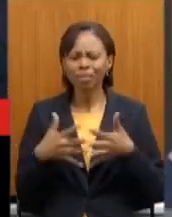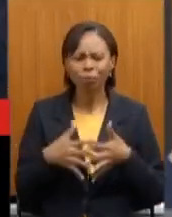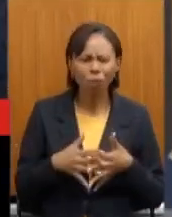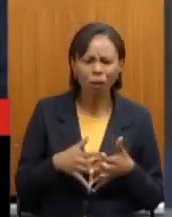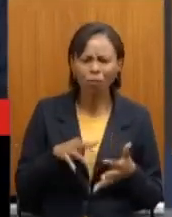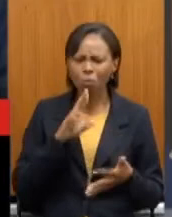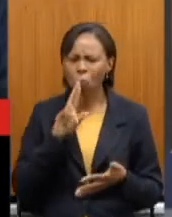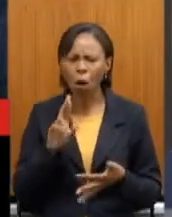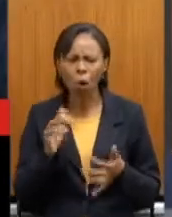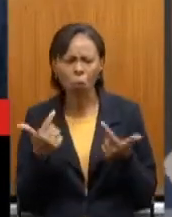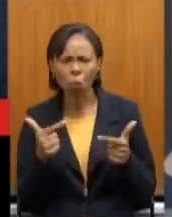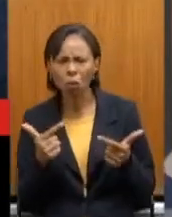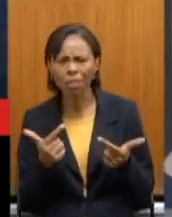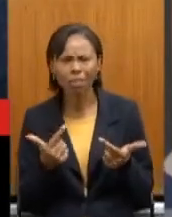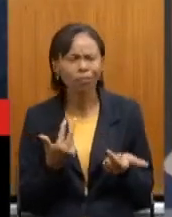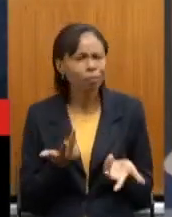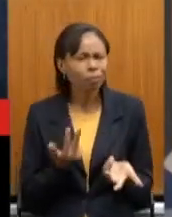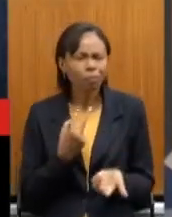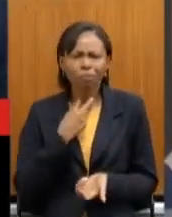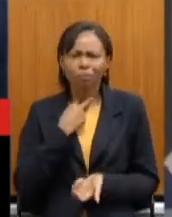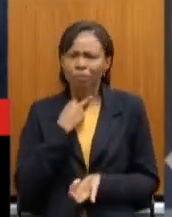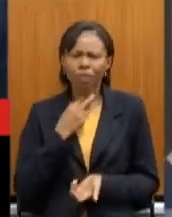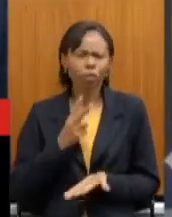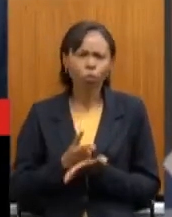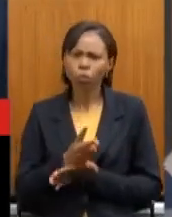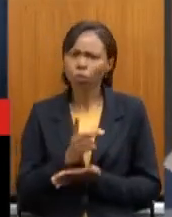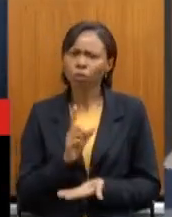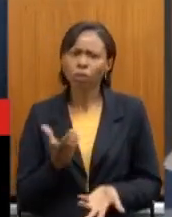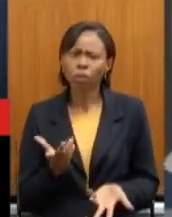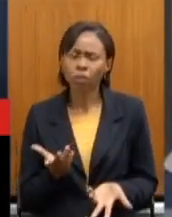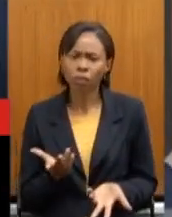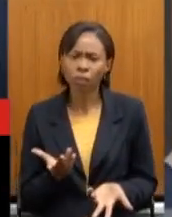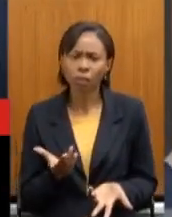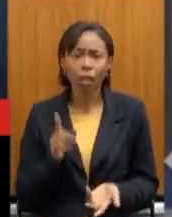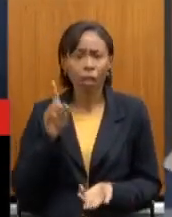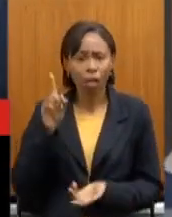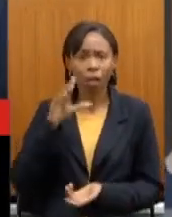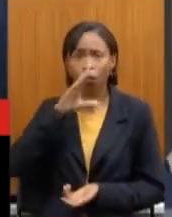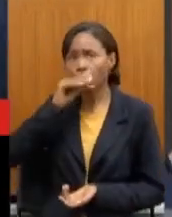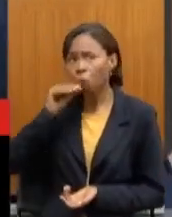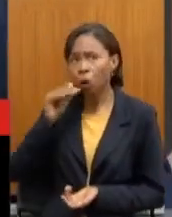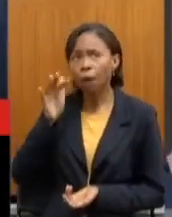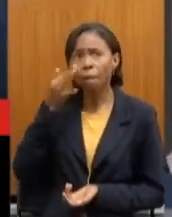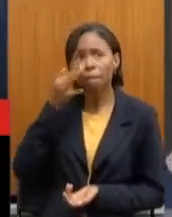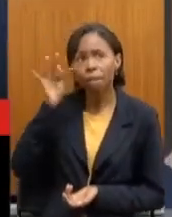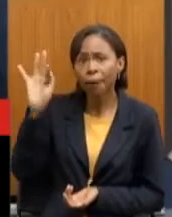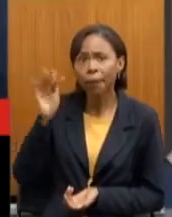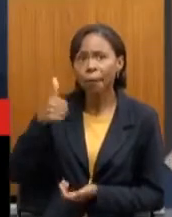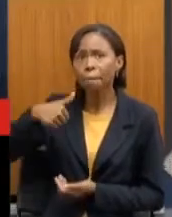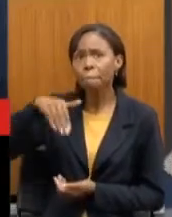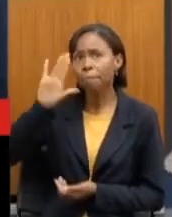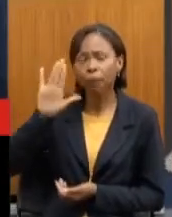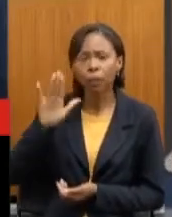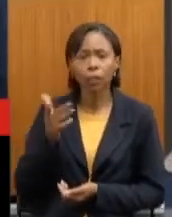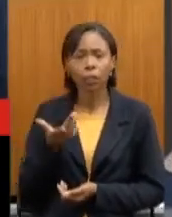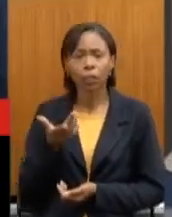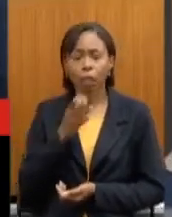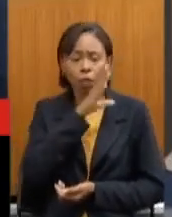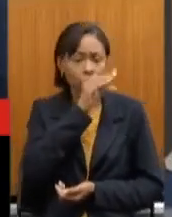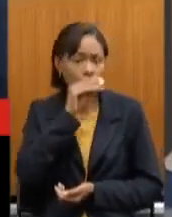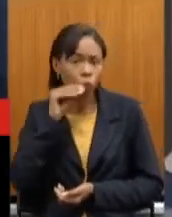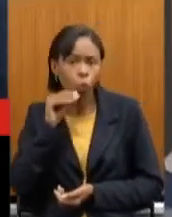nós temos aí dados concretos que provam que proporcionalmente o número de servidores da frança é muito maior o número de servidores